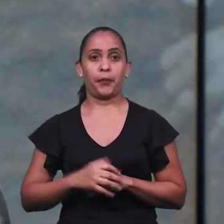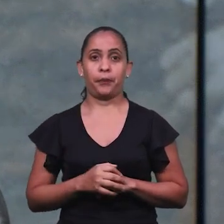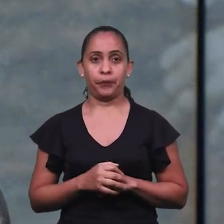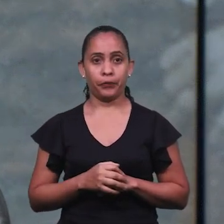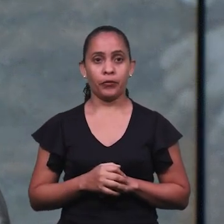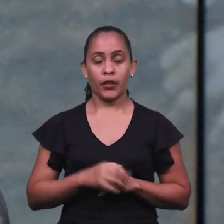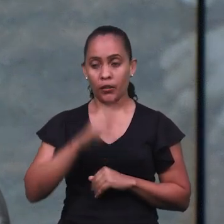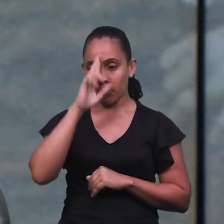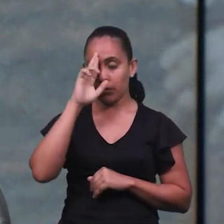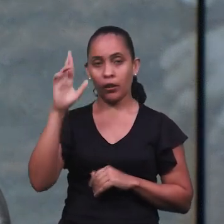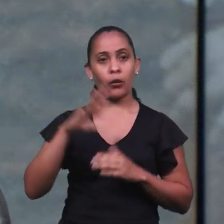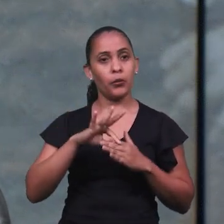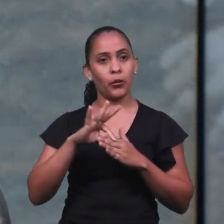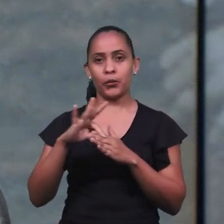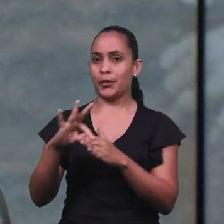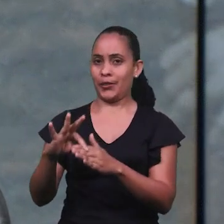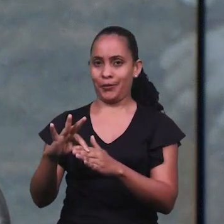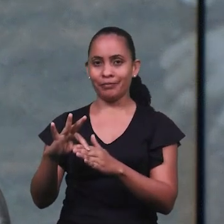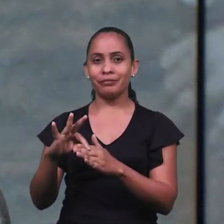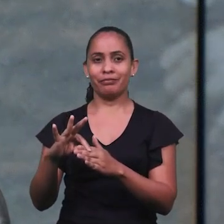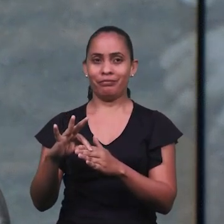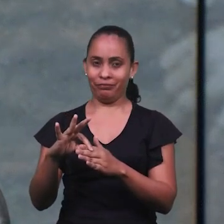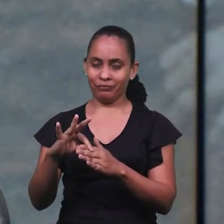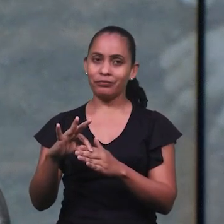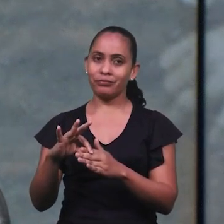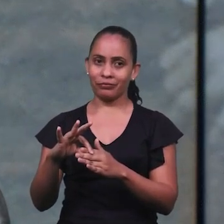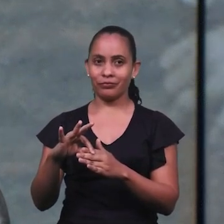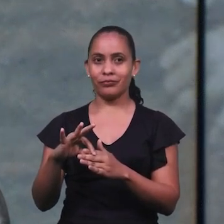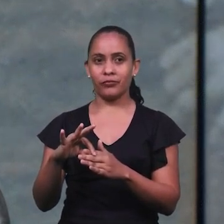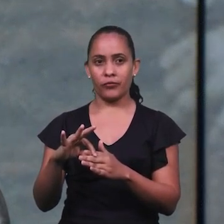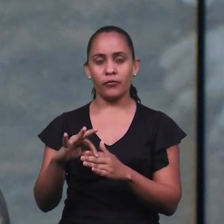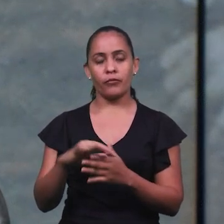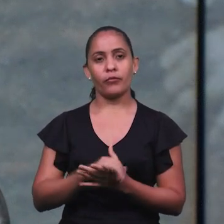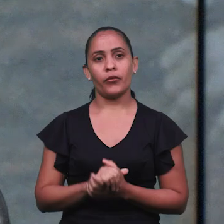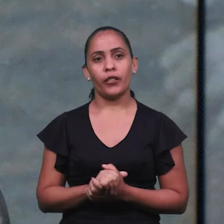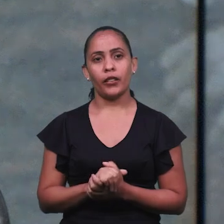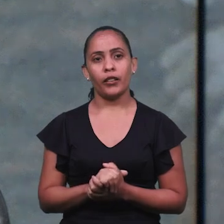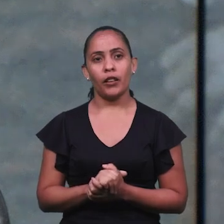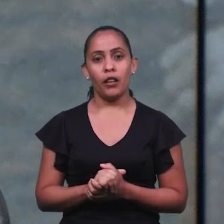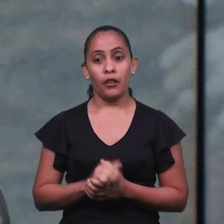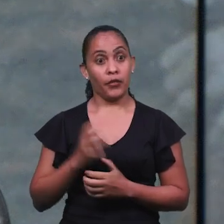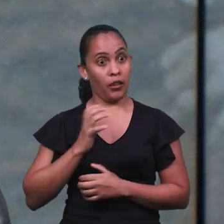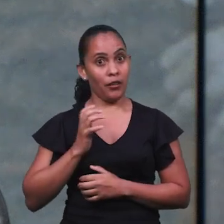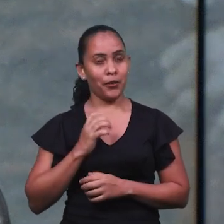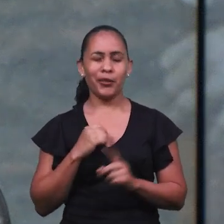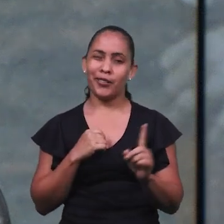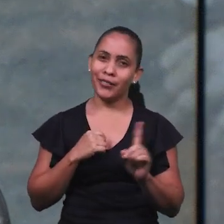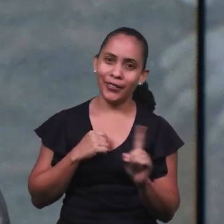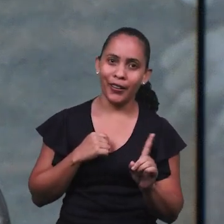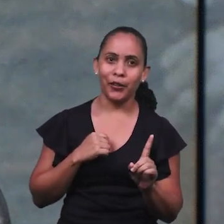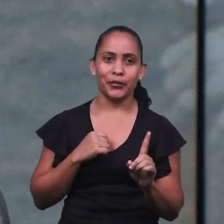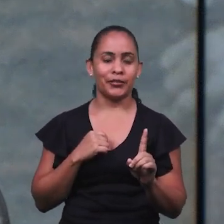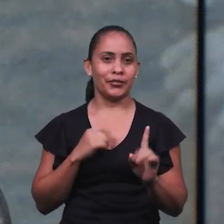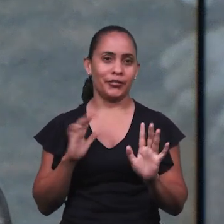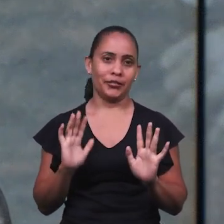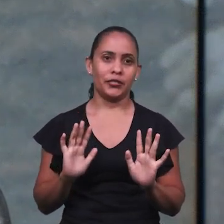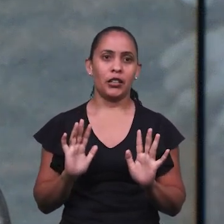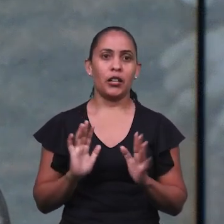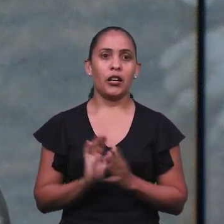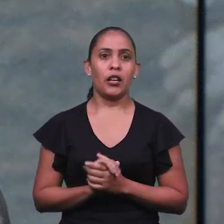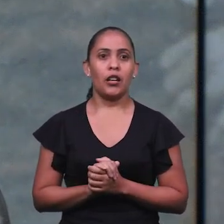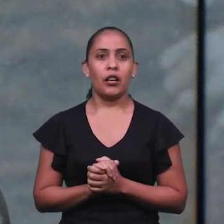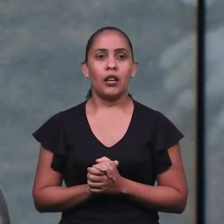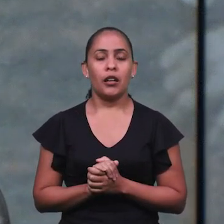caminho por onde o Senhor me conduziu. Glória a Deus. Então, fiquei rico? Não, isso seguramente,